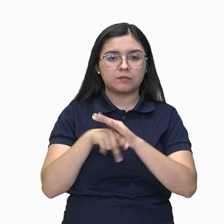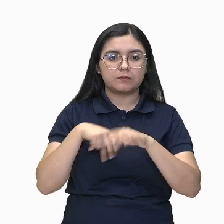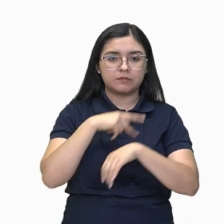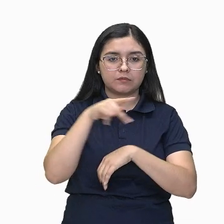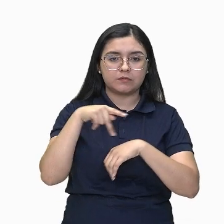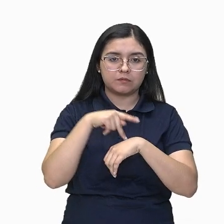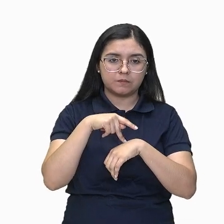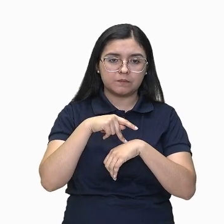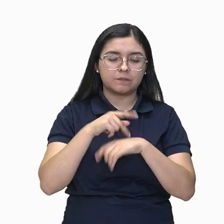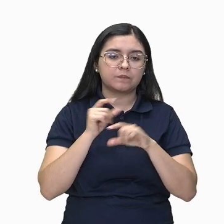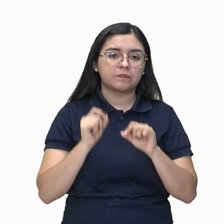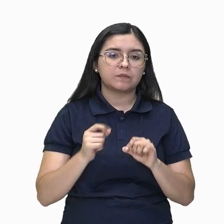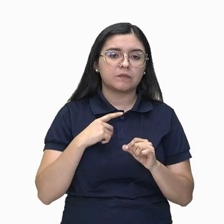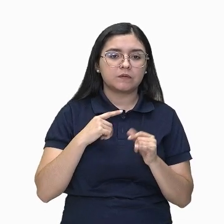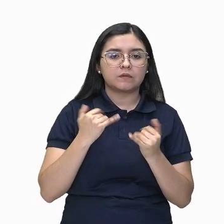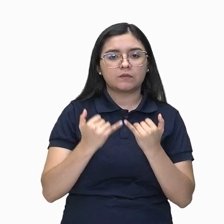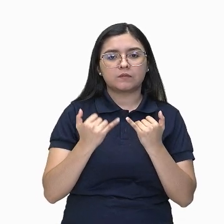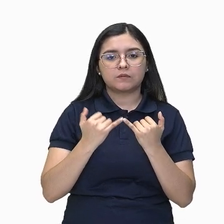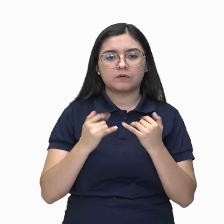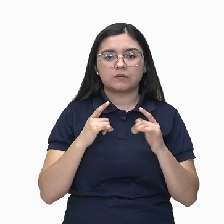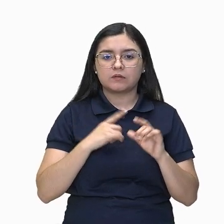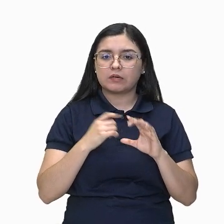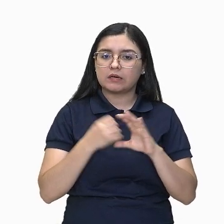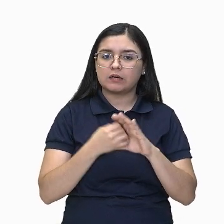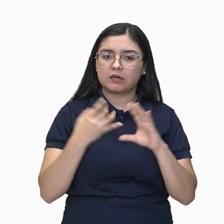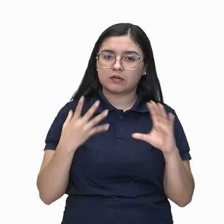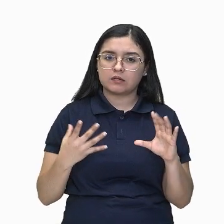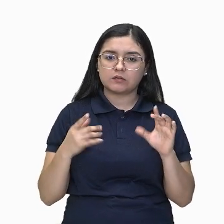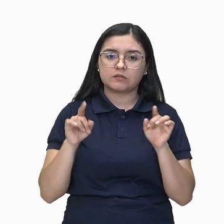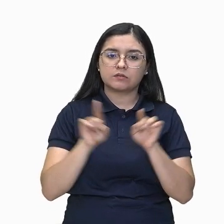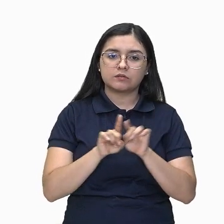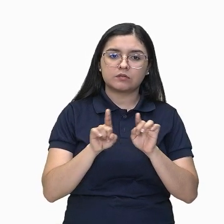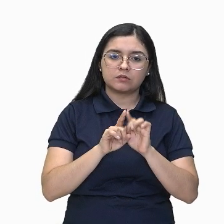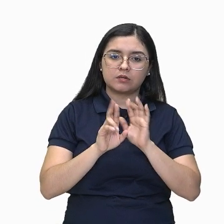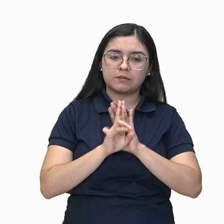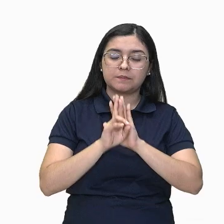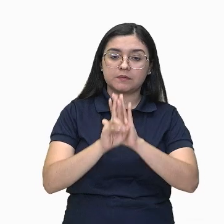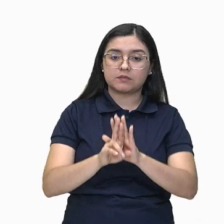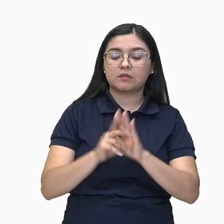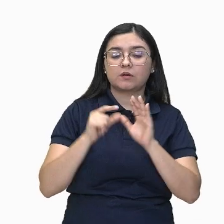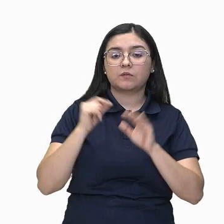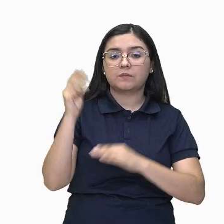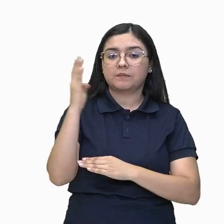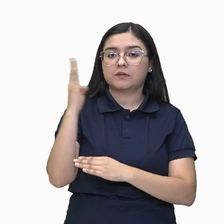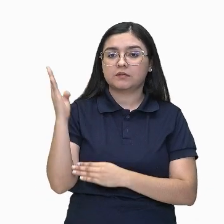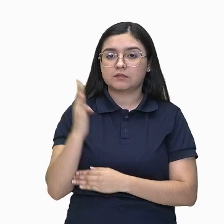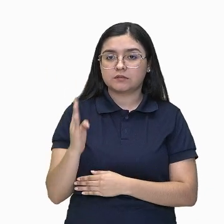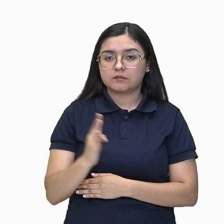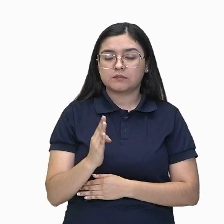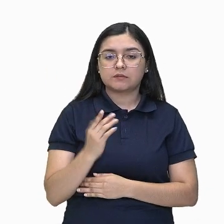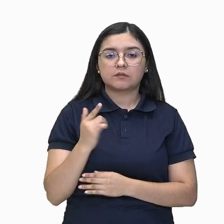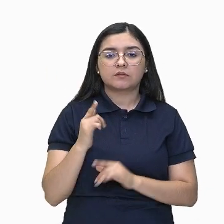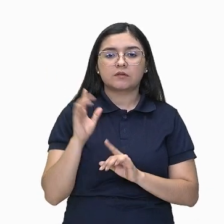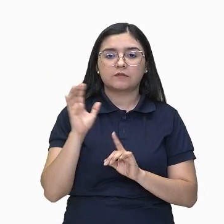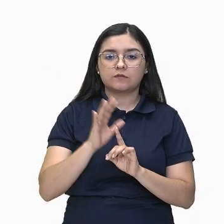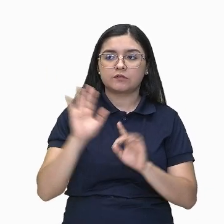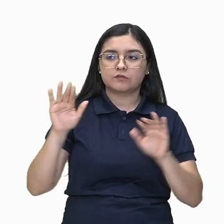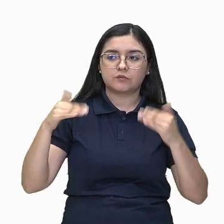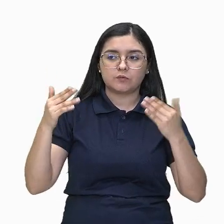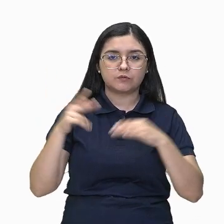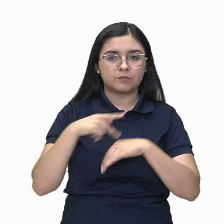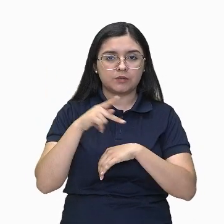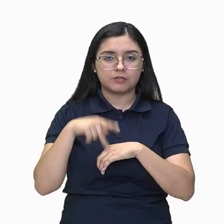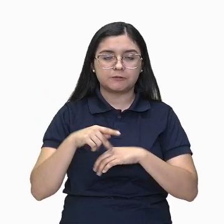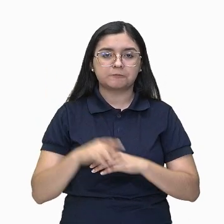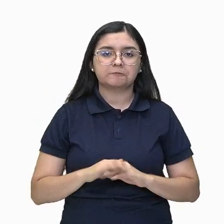índio puro, como se ele tivesse as características que vão de fato representar o Brasil, um Brasil sem a influência externa.